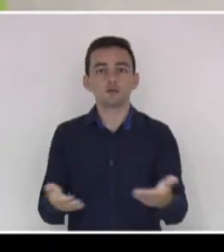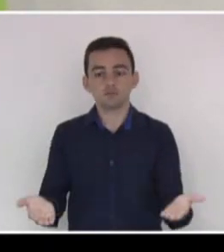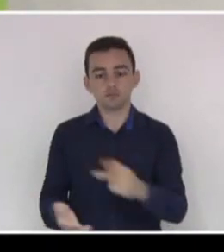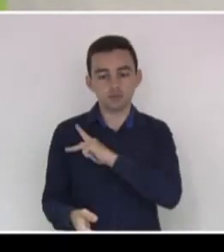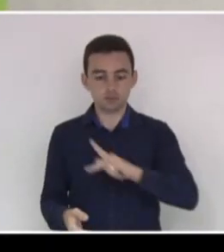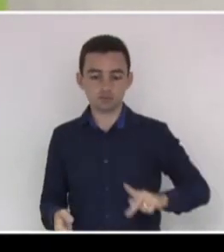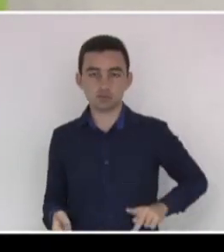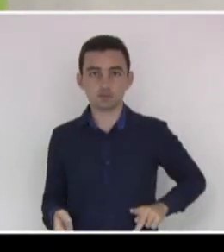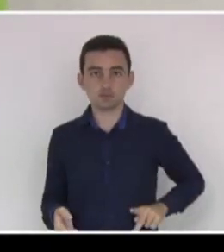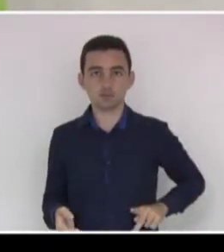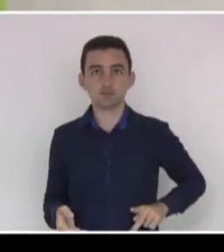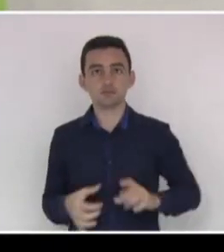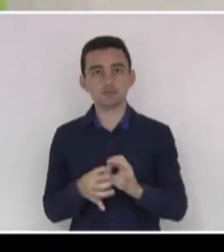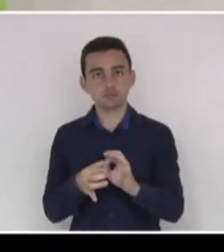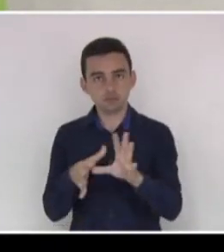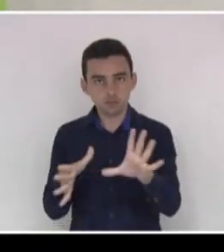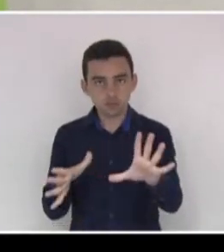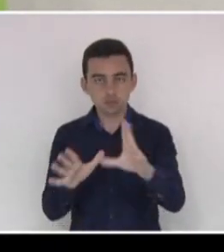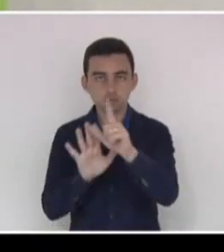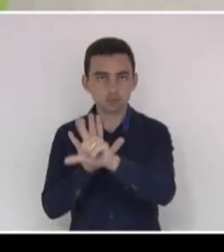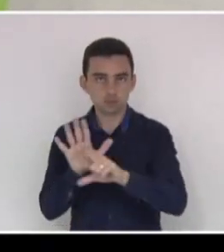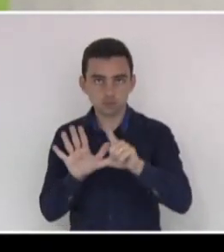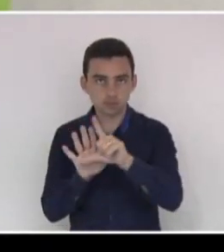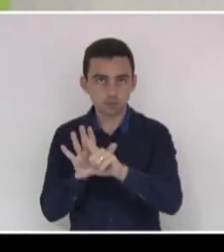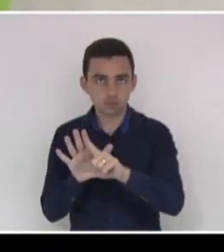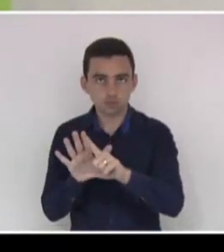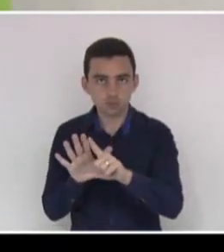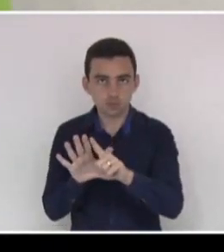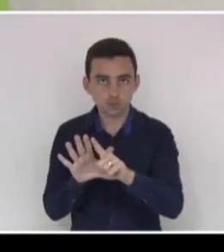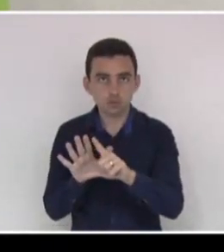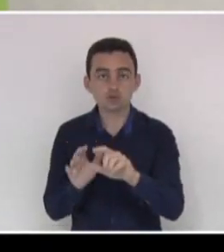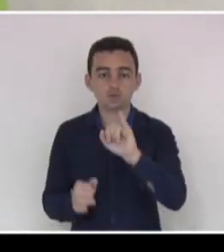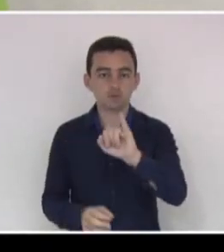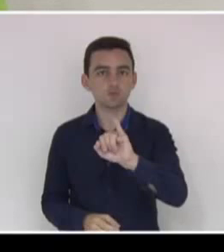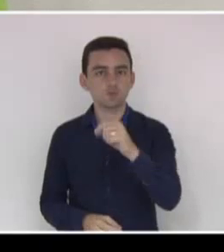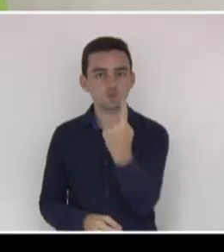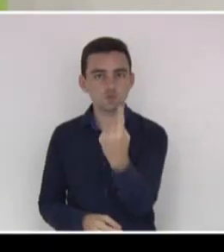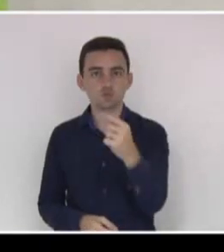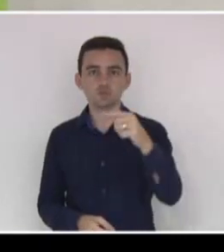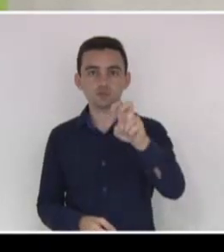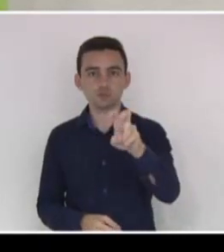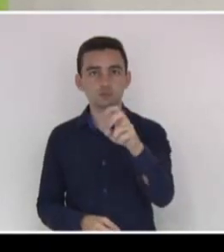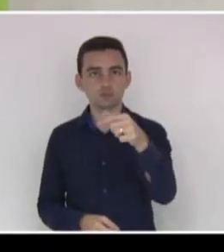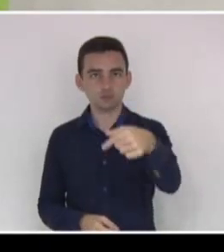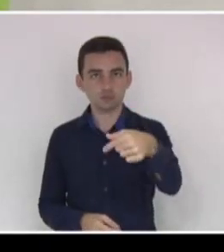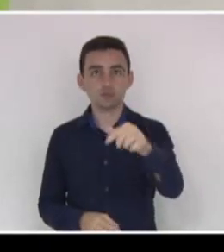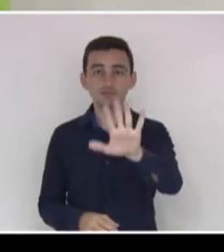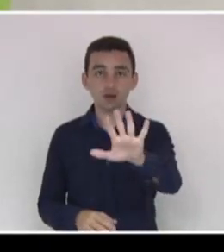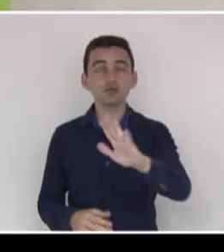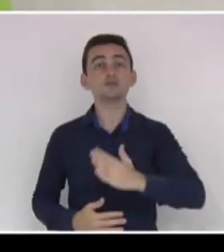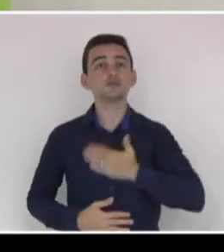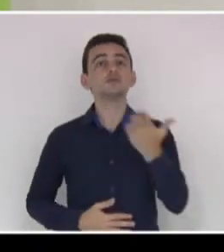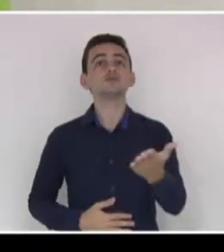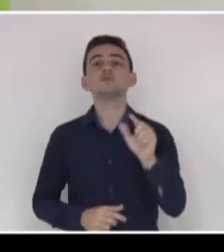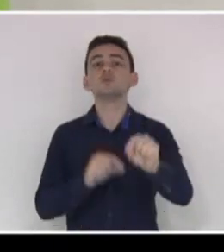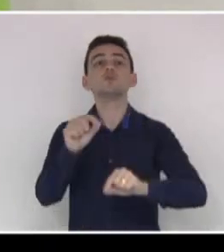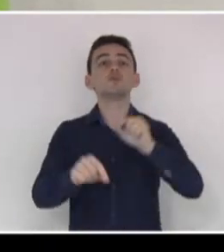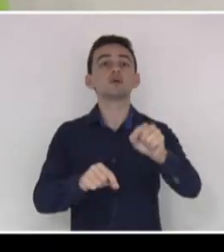presidente sancionou a Lei Complementar 157, mas, pasmem,